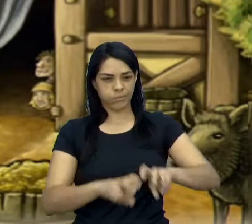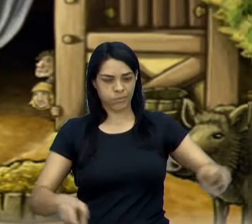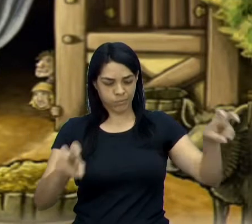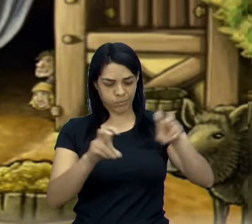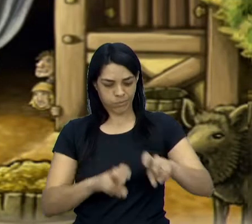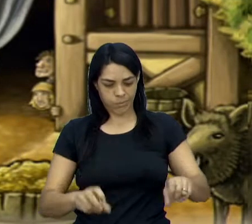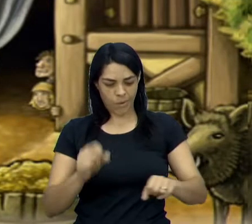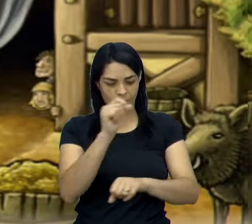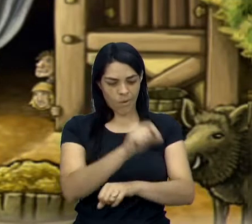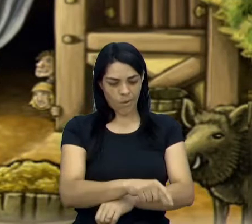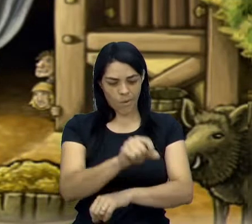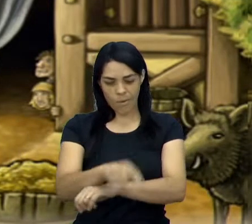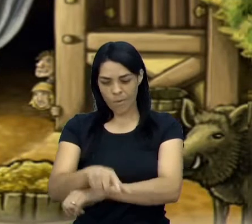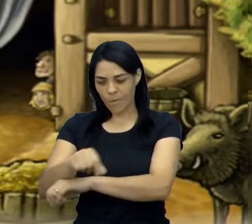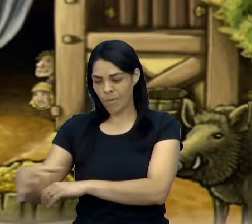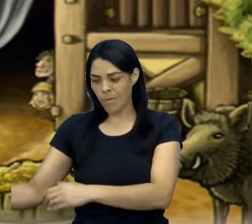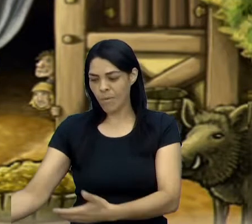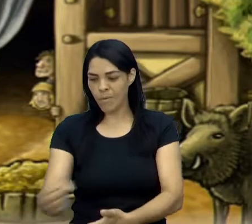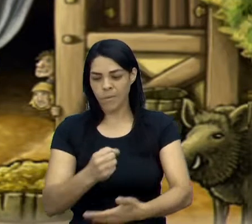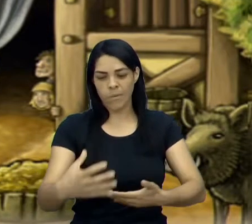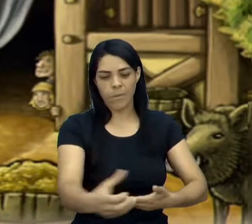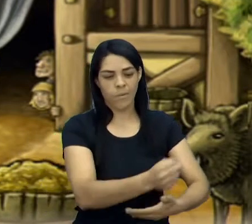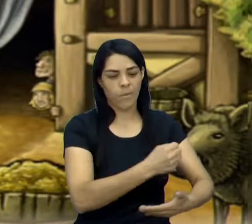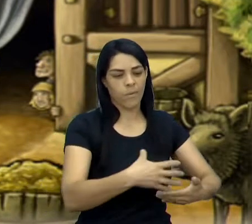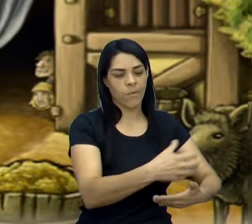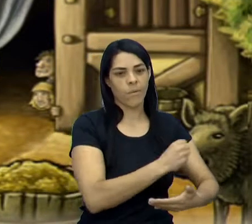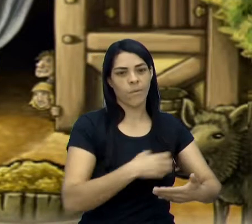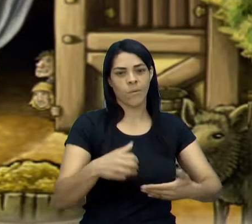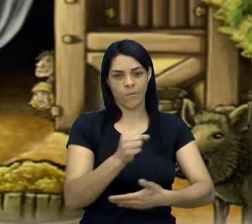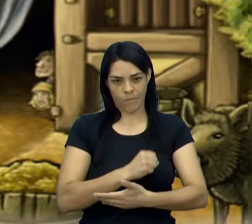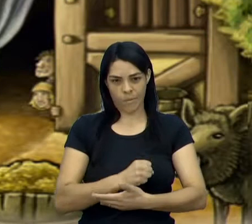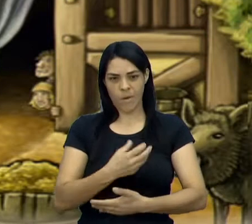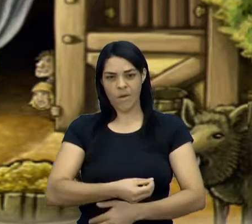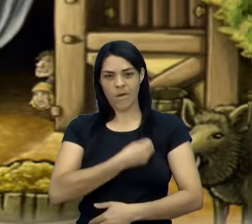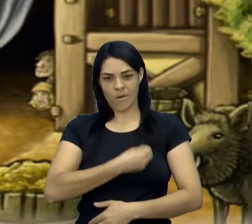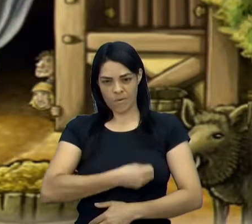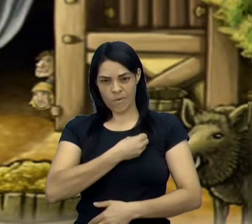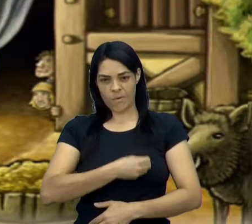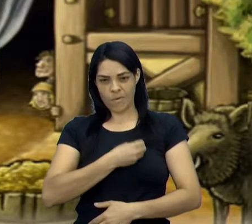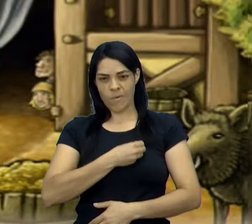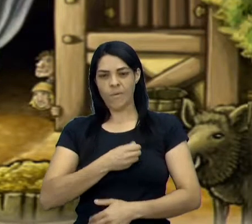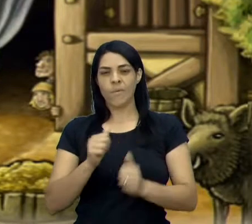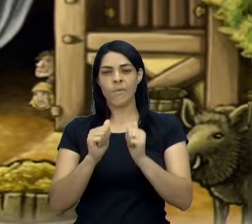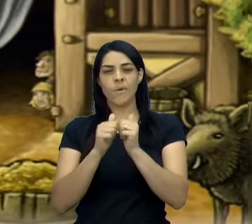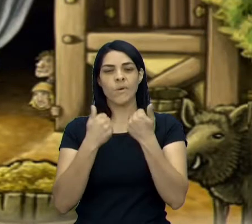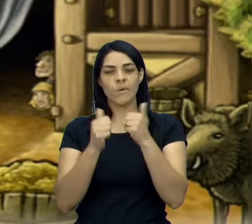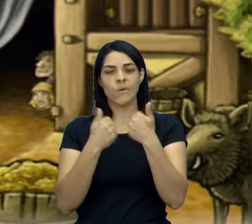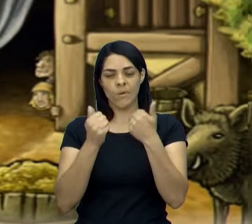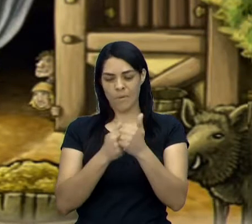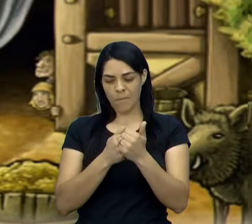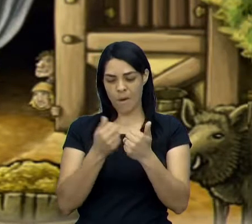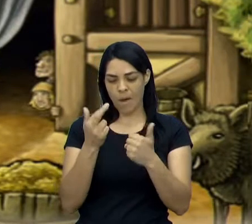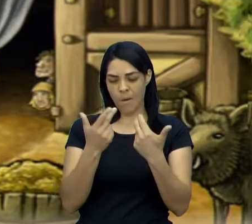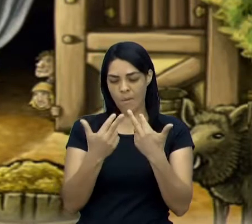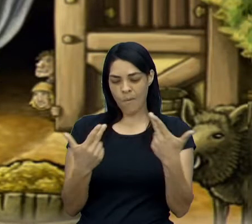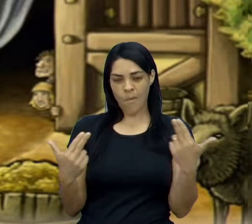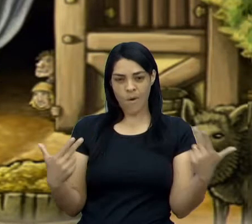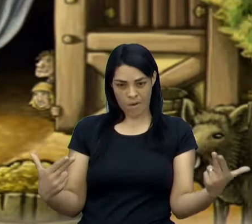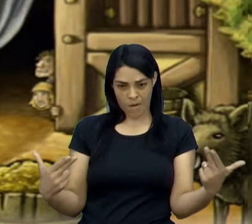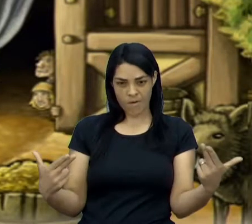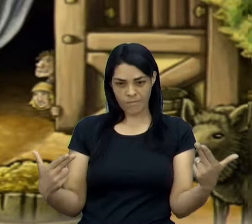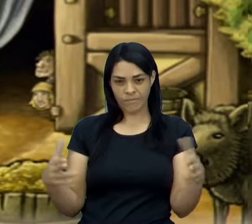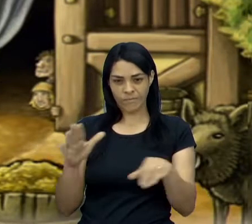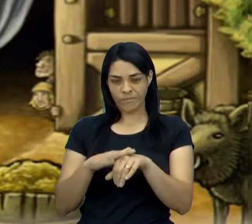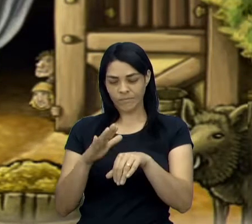semeados e colhidos. O povo sobrevive de sopa de painço, pão e hortaliças. A fome dos anos anteriores levou-os a comerem